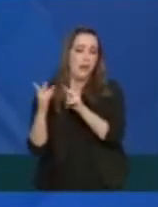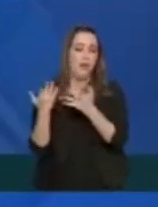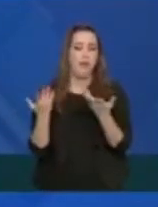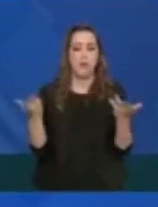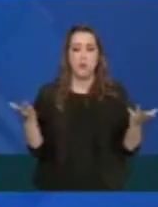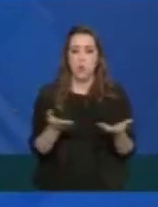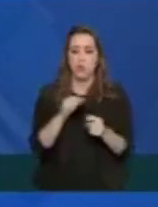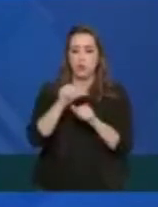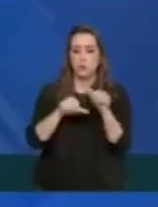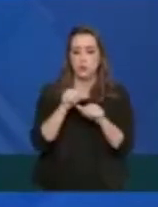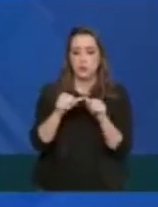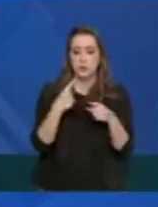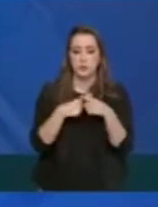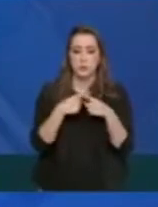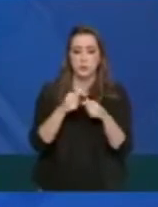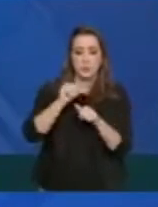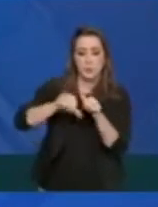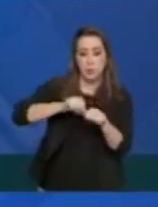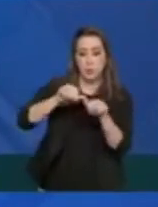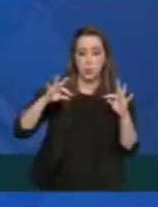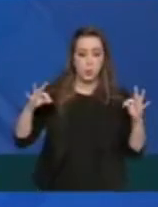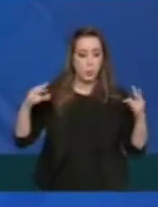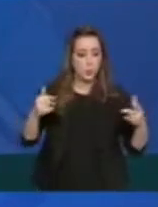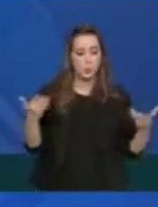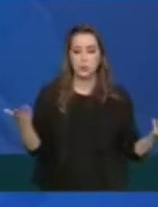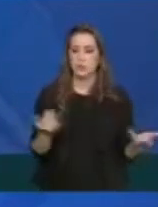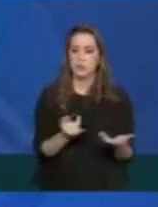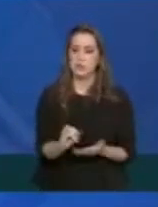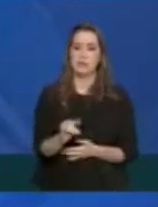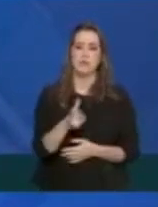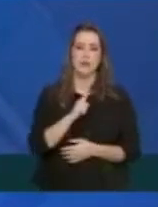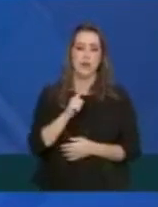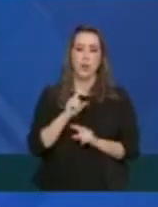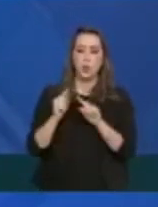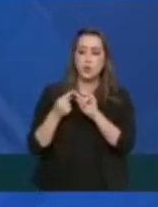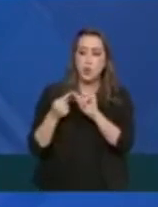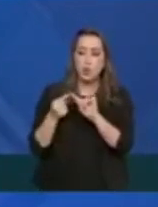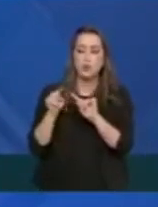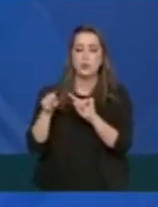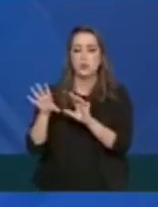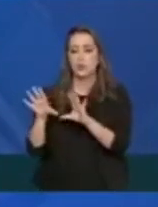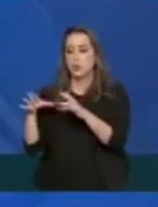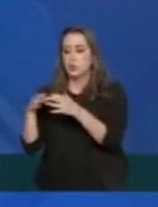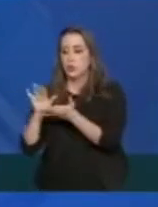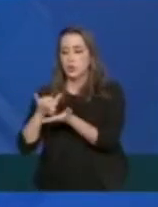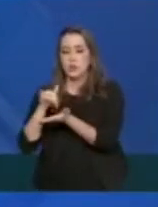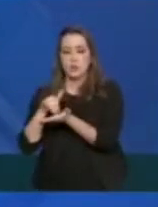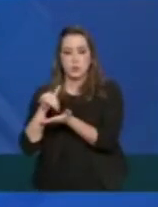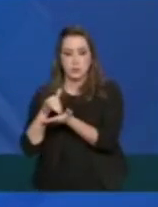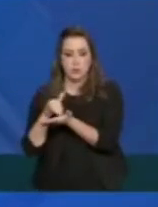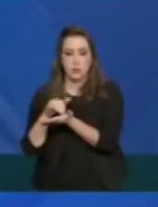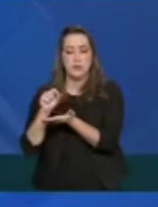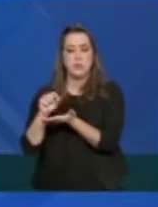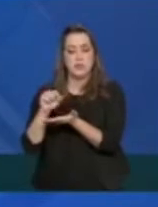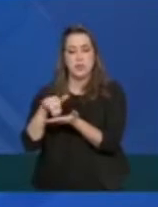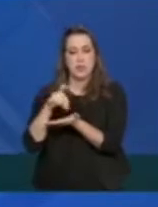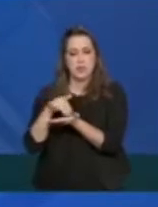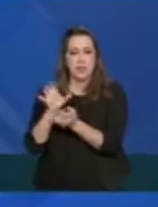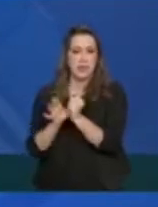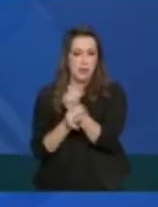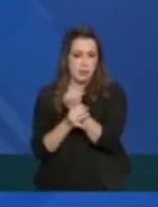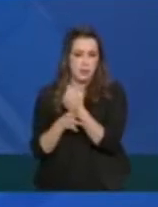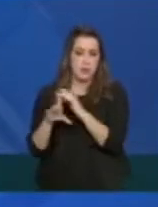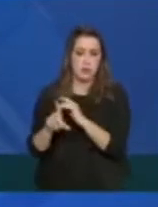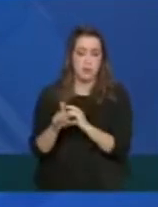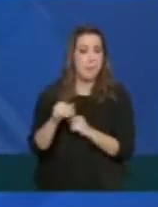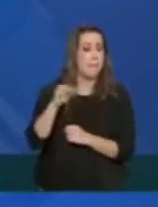outro significado, porque mudou o cenário. Então, se há um consenso hoje entre o Colégio de Secretários, é que mais importante do que criar ou